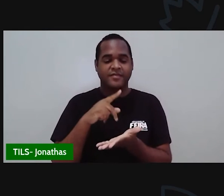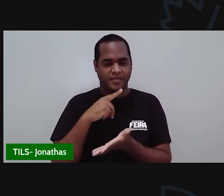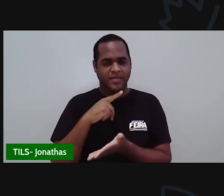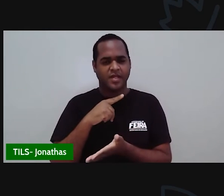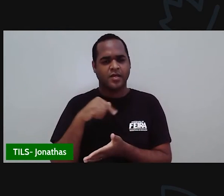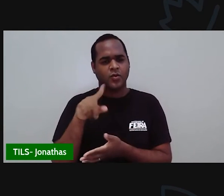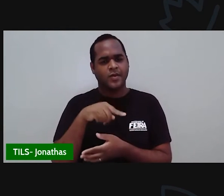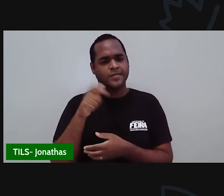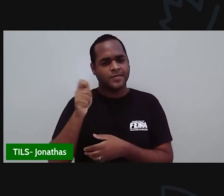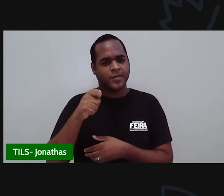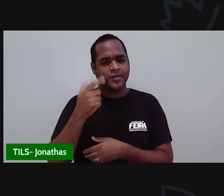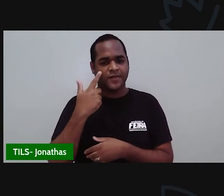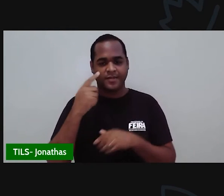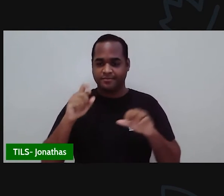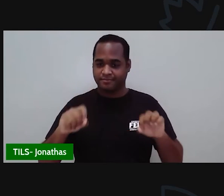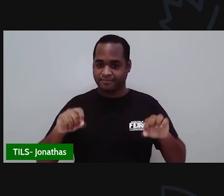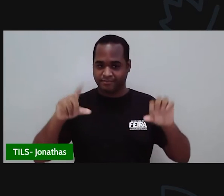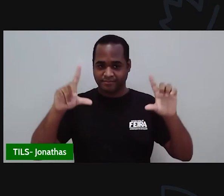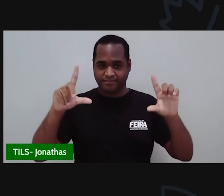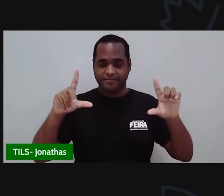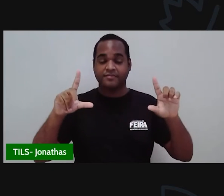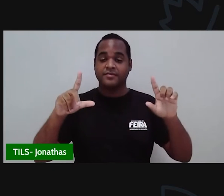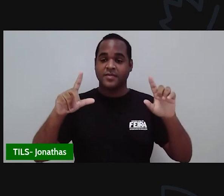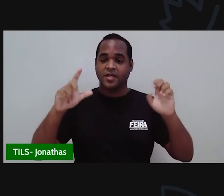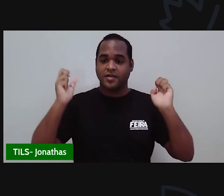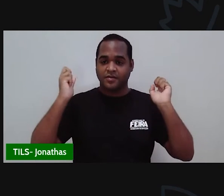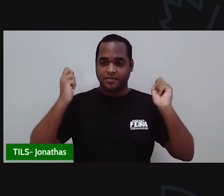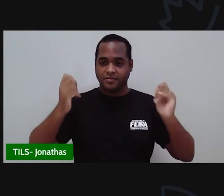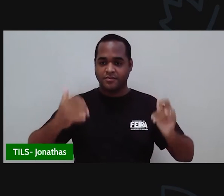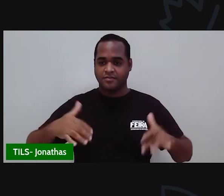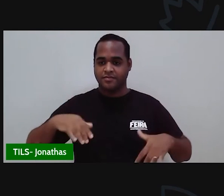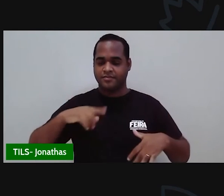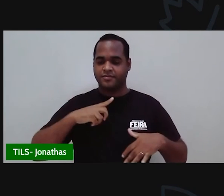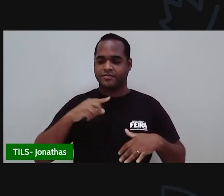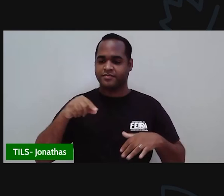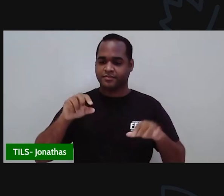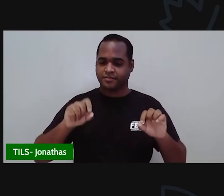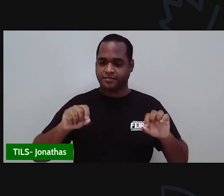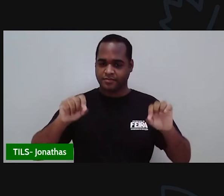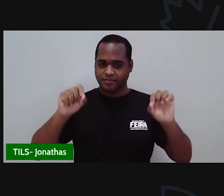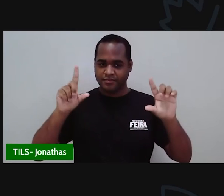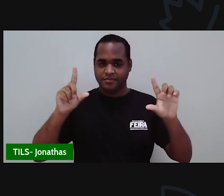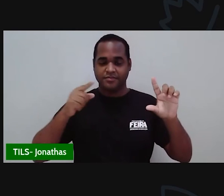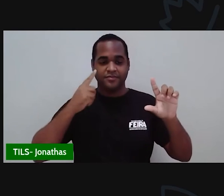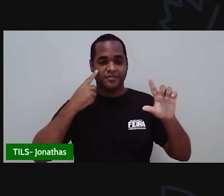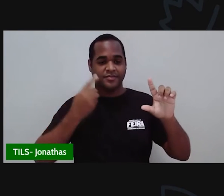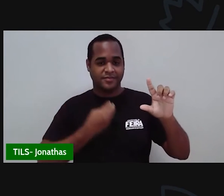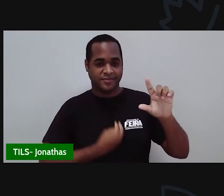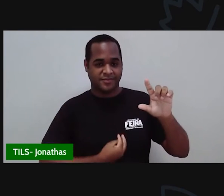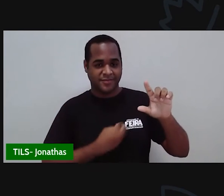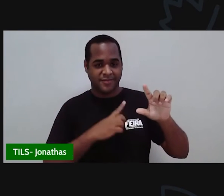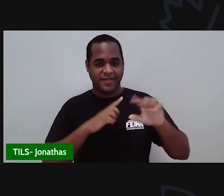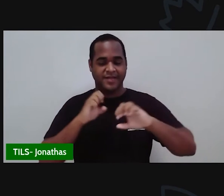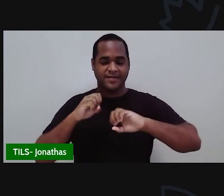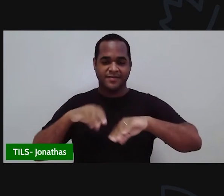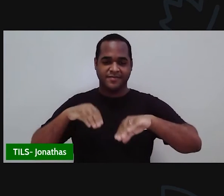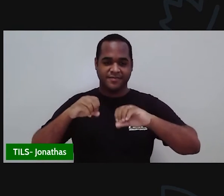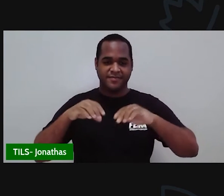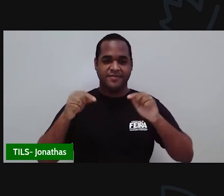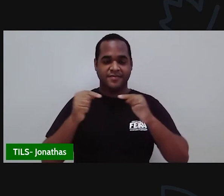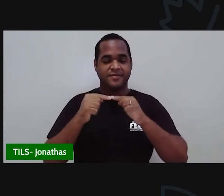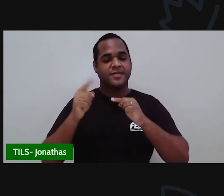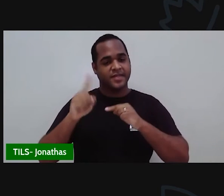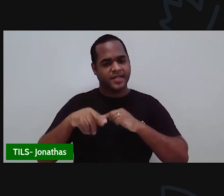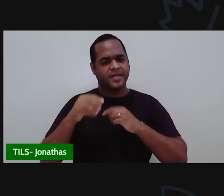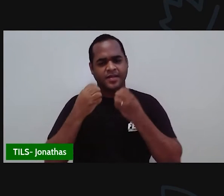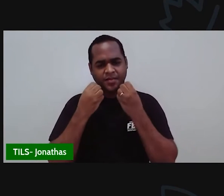assim, vamos colocar a apresentação aí da nossa tela, certo? Para a gente começar essa aula, que vai ser uma